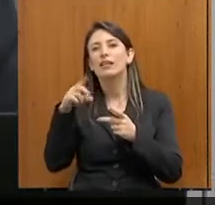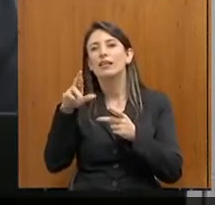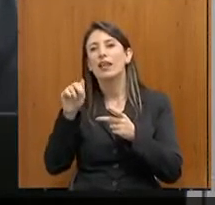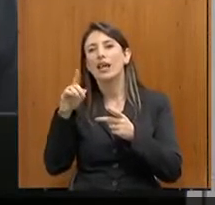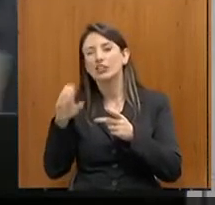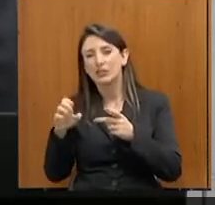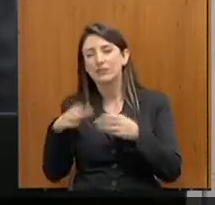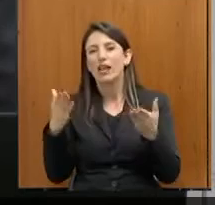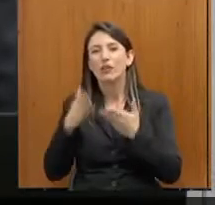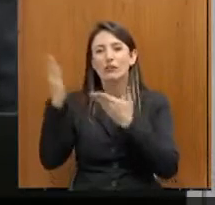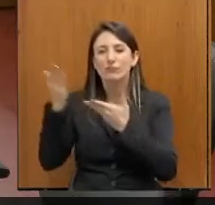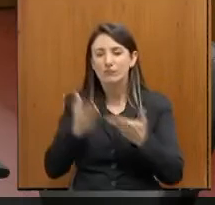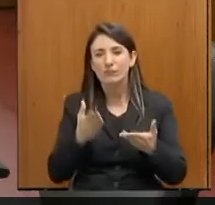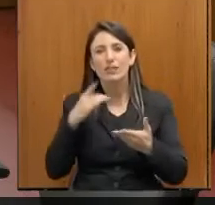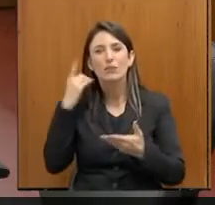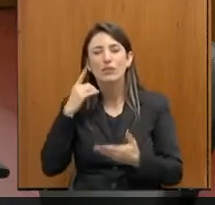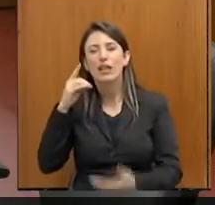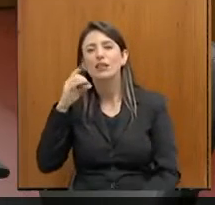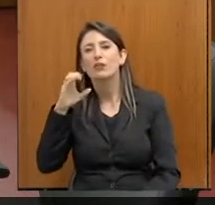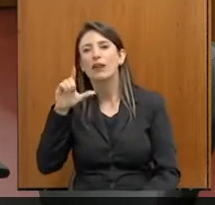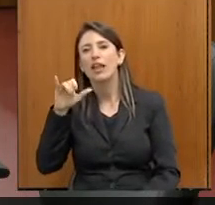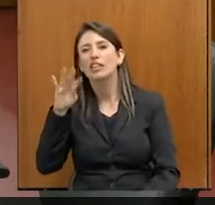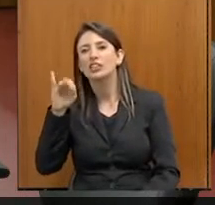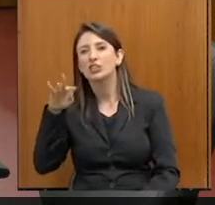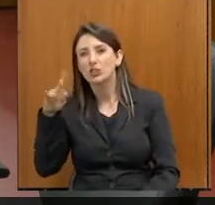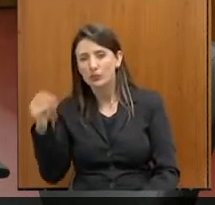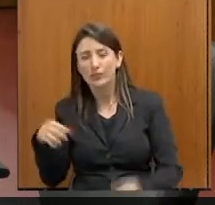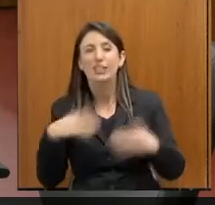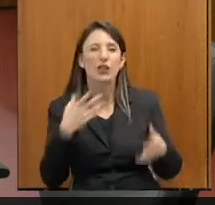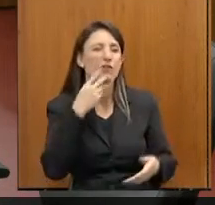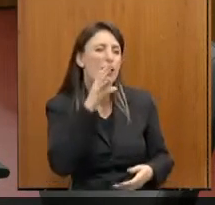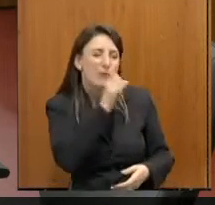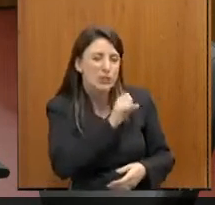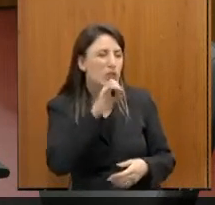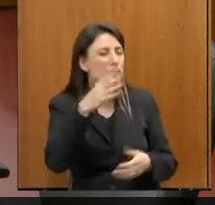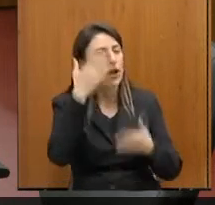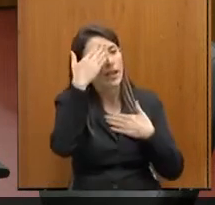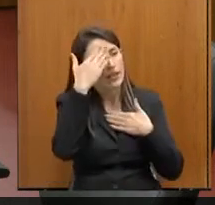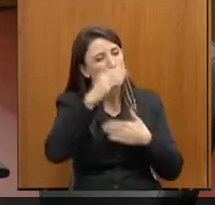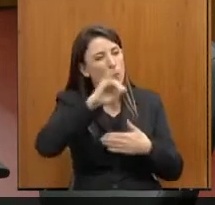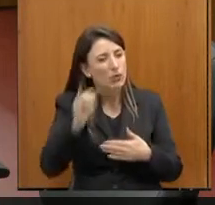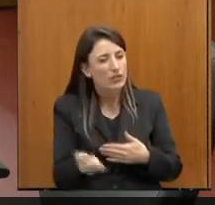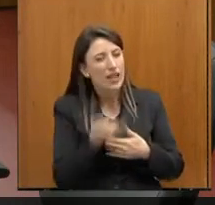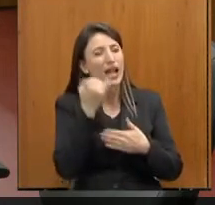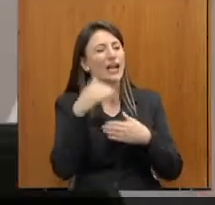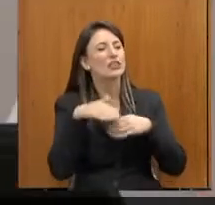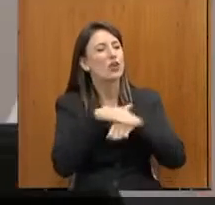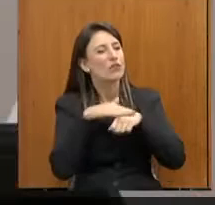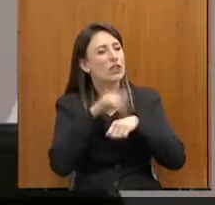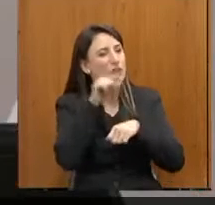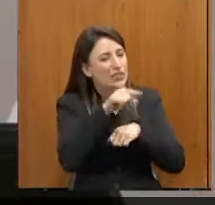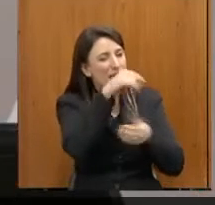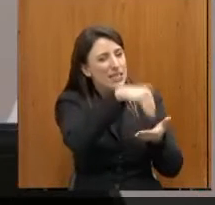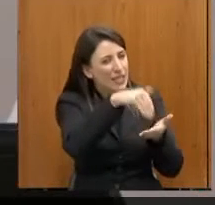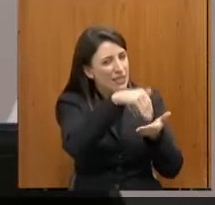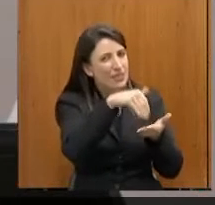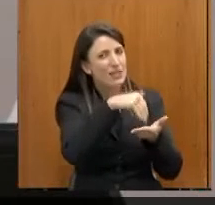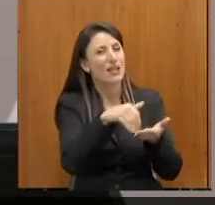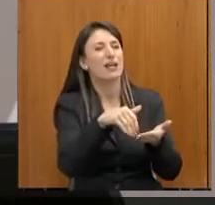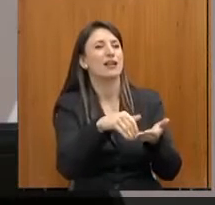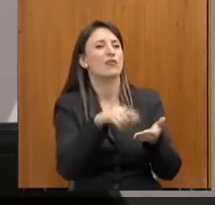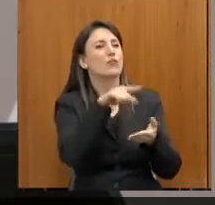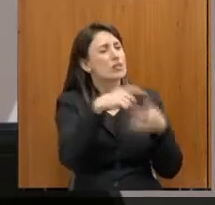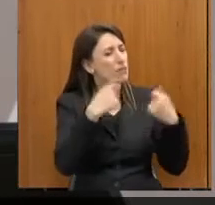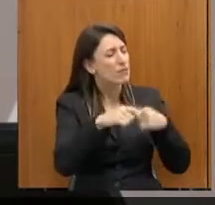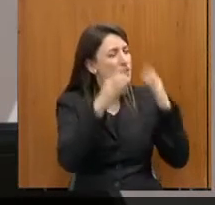do deputado Cleitinho você bem pressa o presidente é só para agradecer essa oportunidade tá falando você secretária que não deixe de olhar né